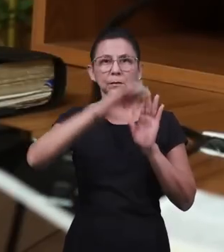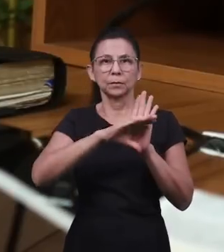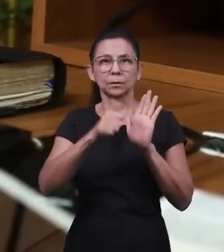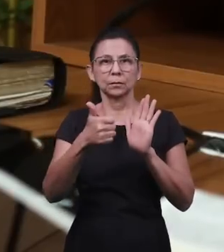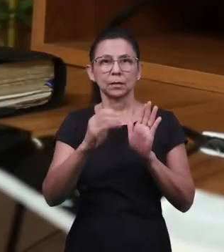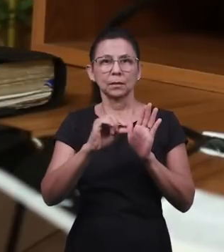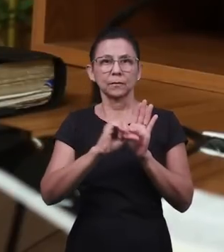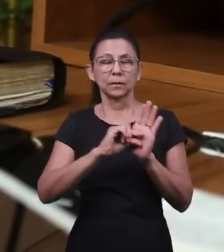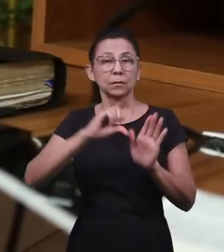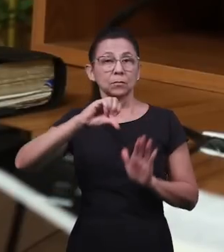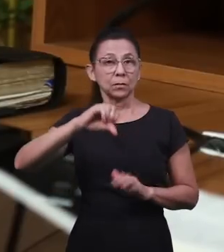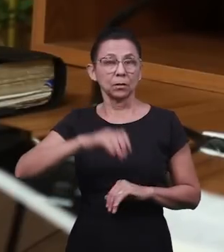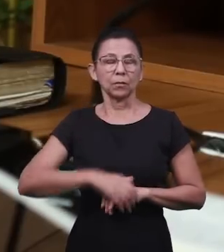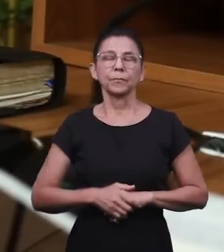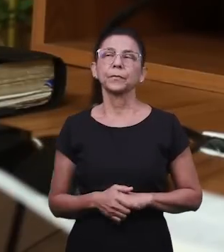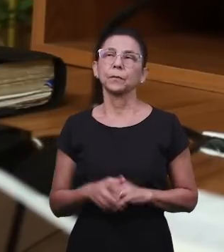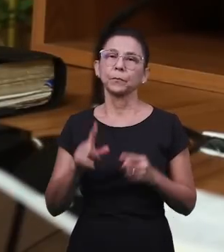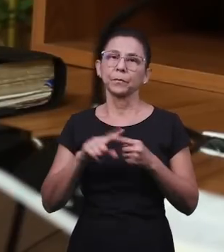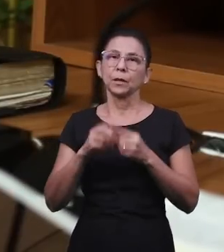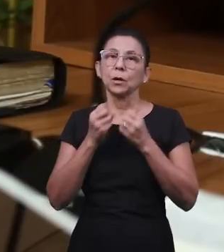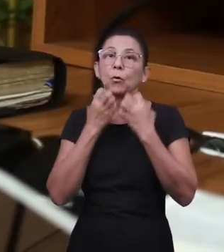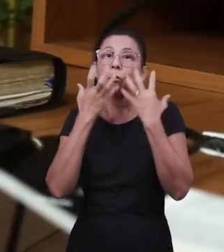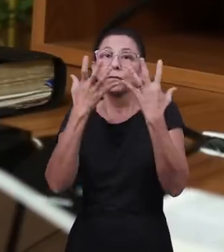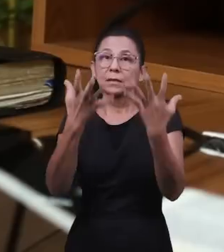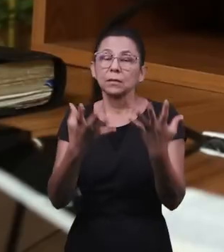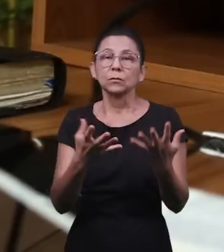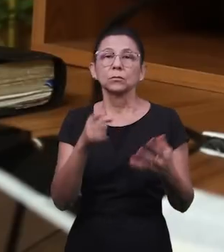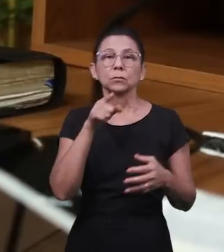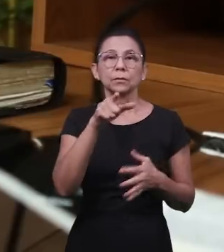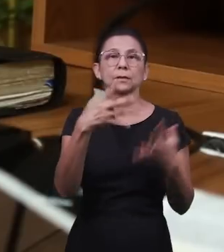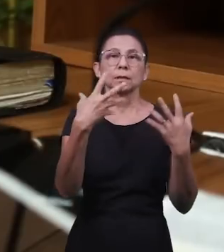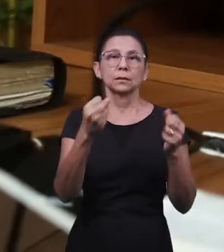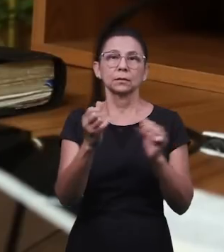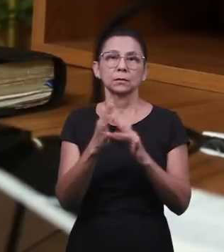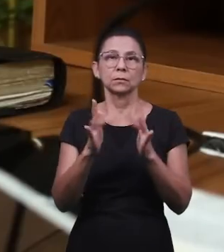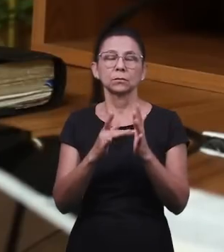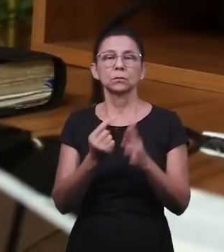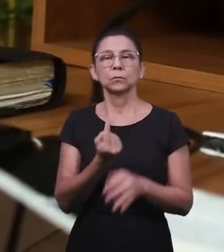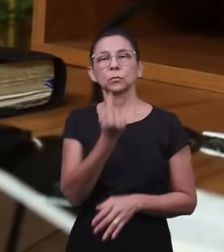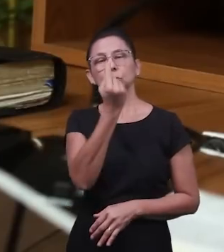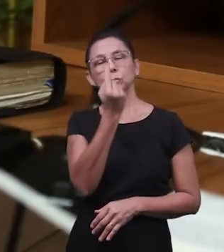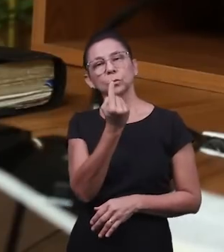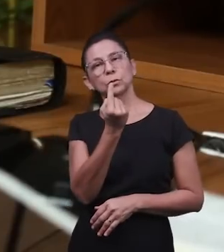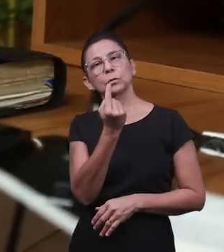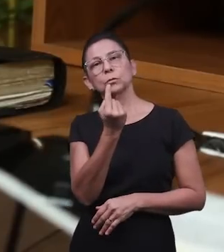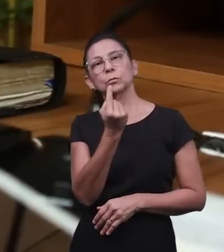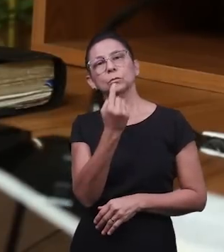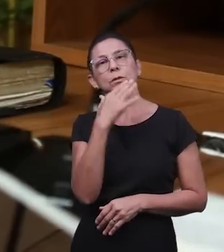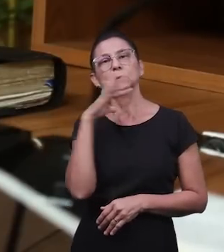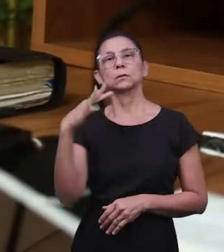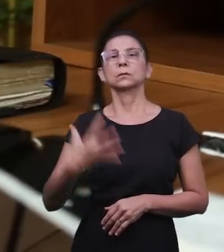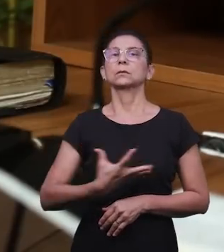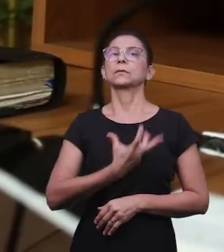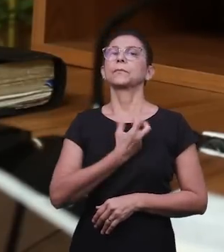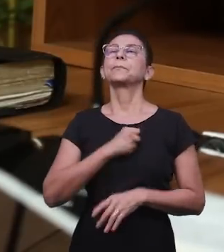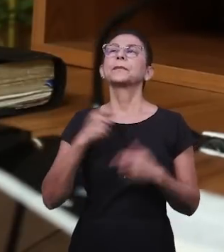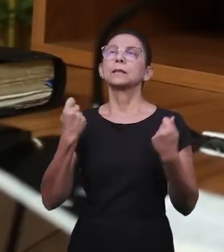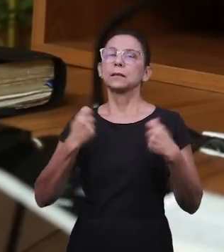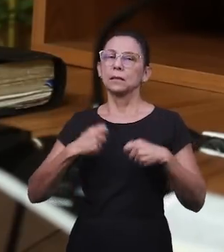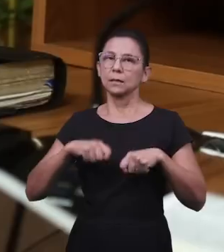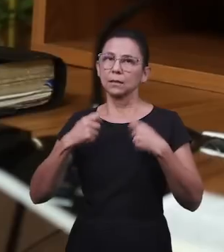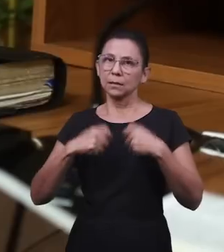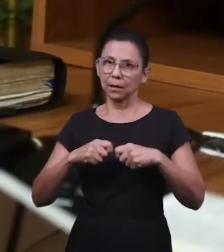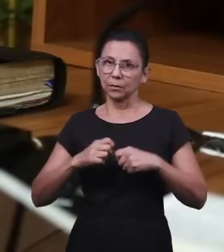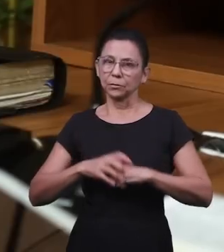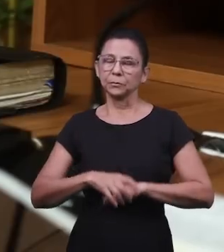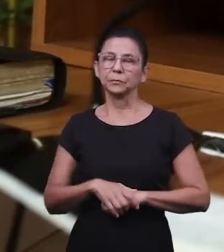confissão quando se aceita Jesus. Confissão de Jesus como único salvador, né? Essa confissão é necessária quando você aceita